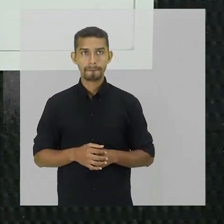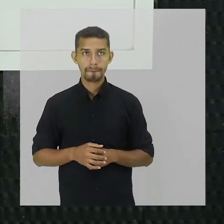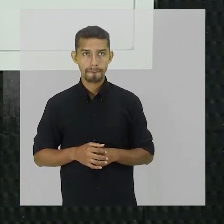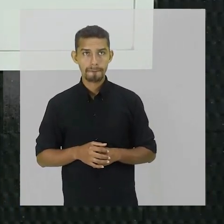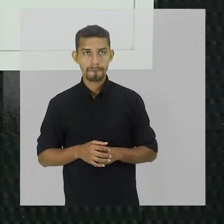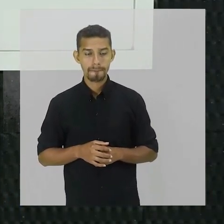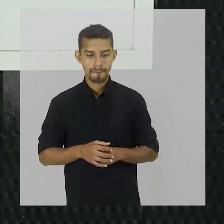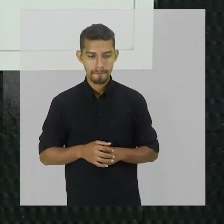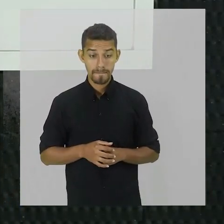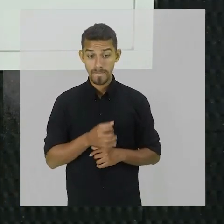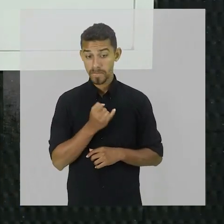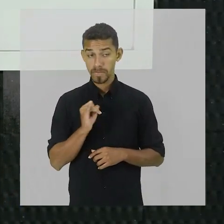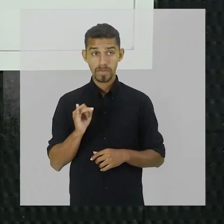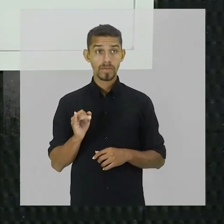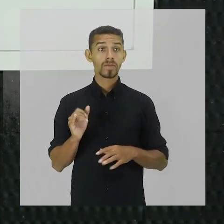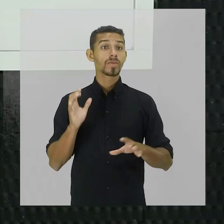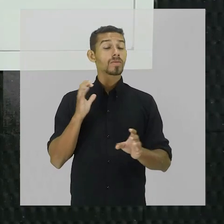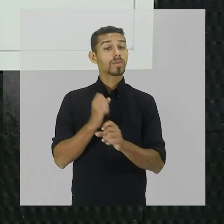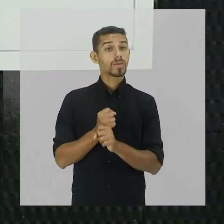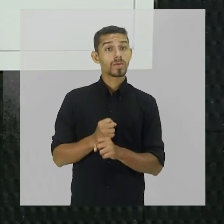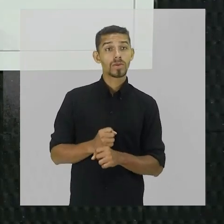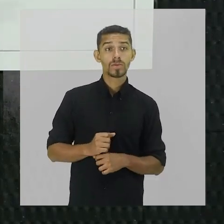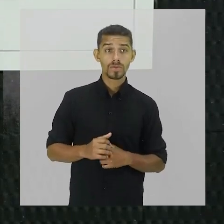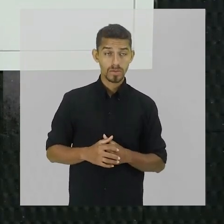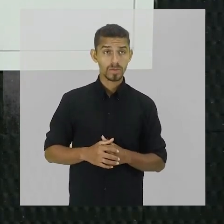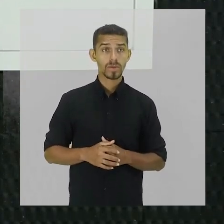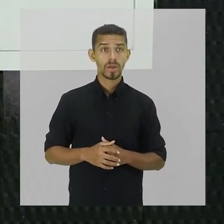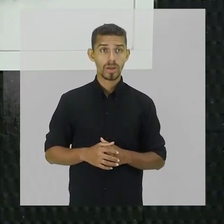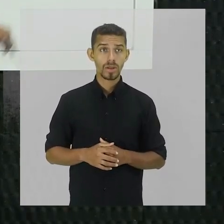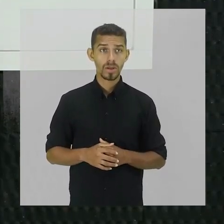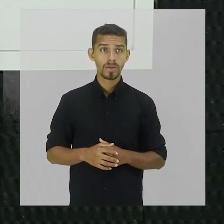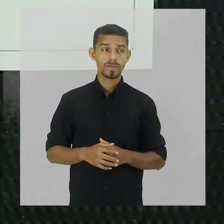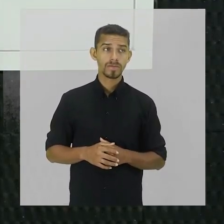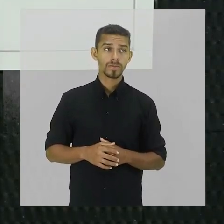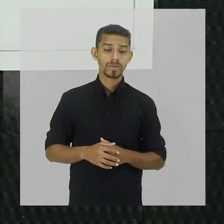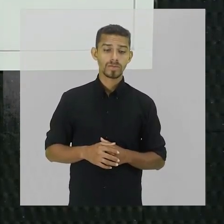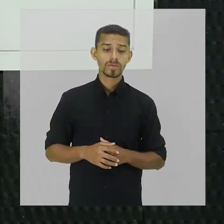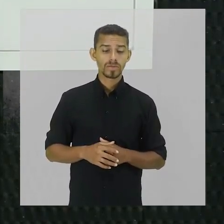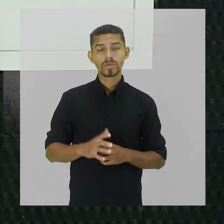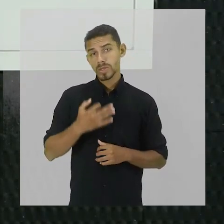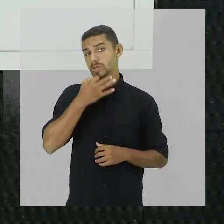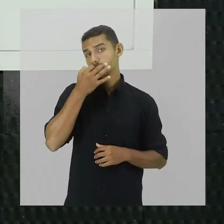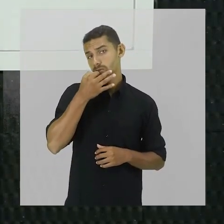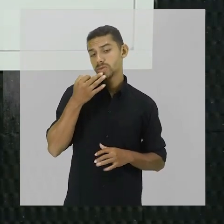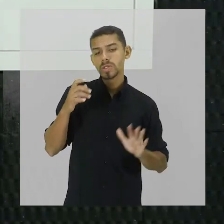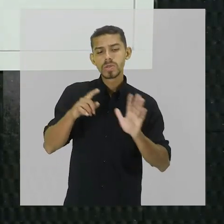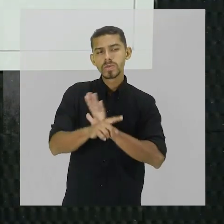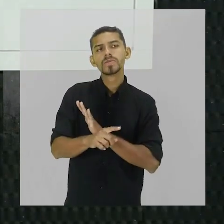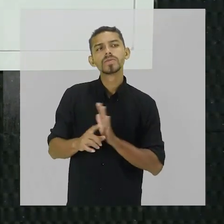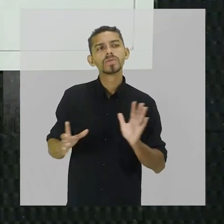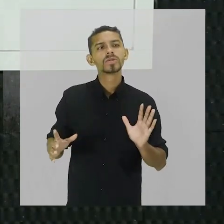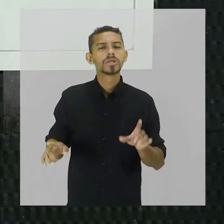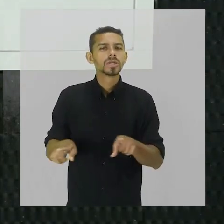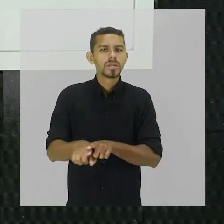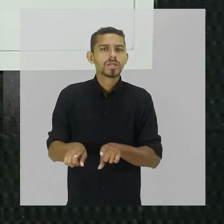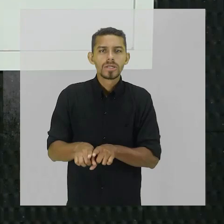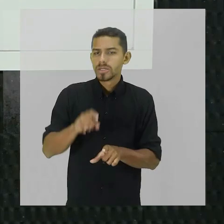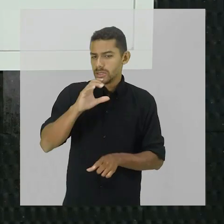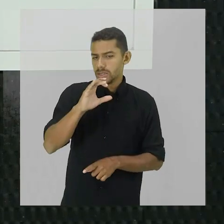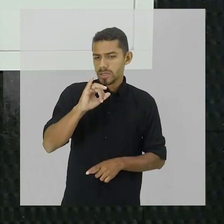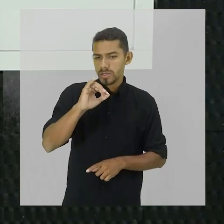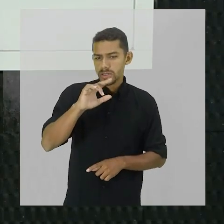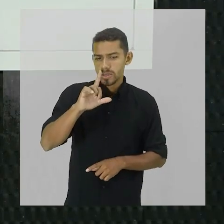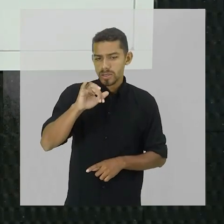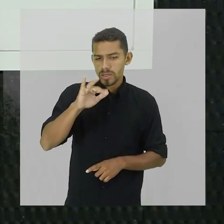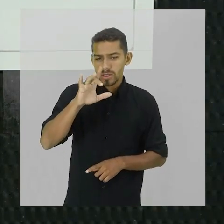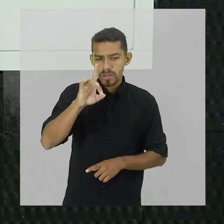Certo, turma? Porque esse 8, porque eu estou calculando das 8, se for uma só. Até comentei numa questão de Caio de cilindro, na UEMA